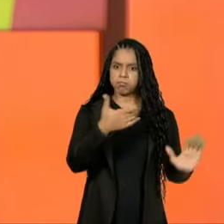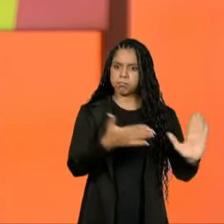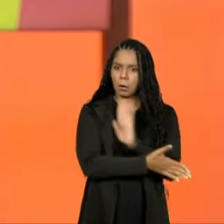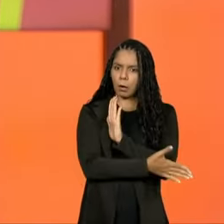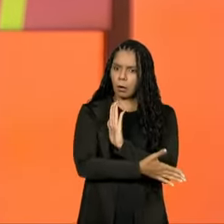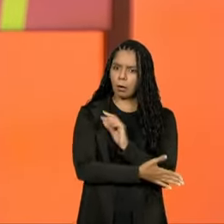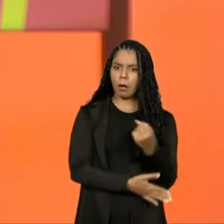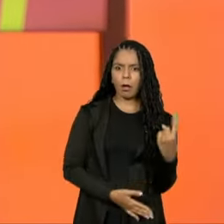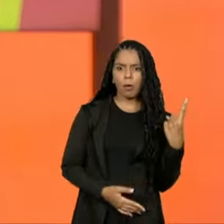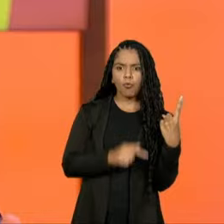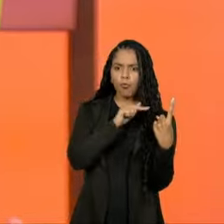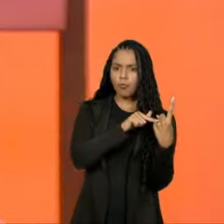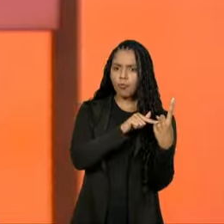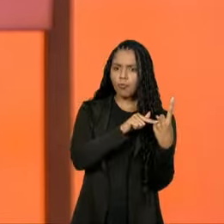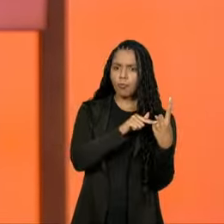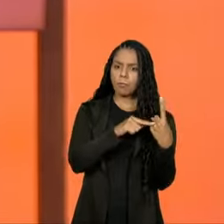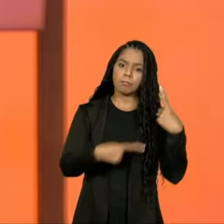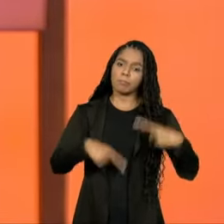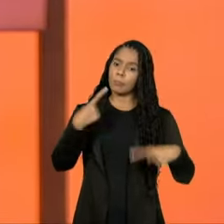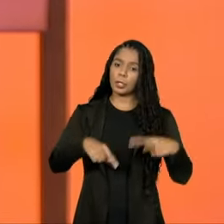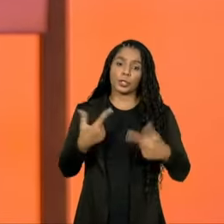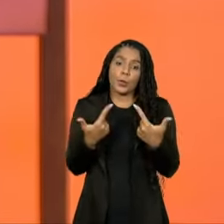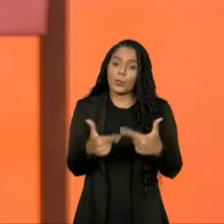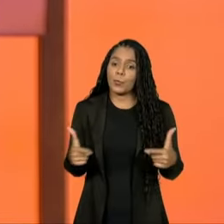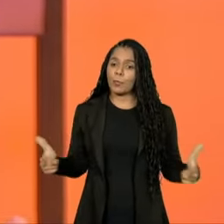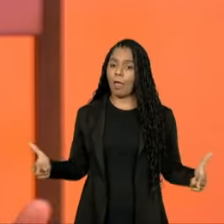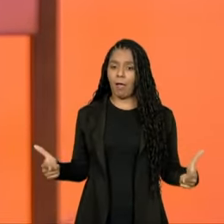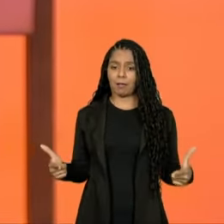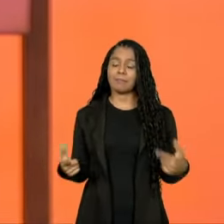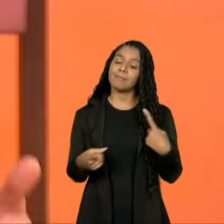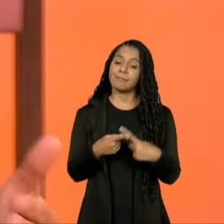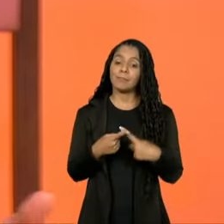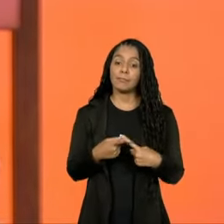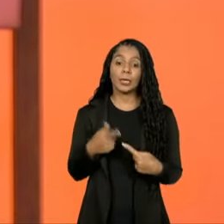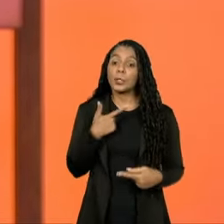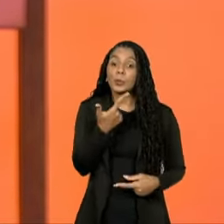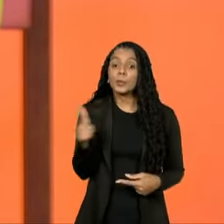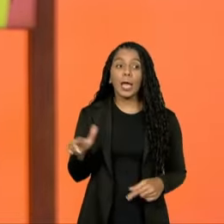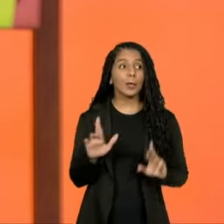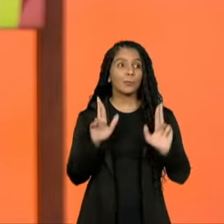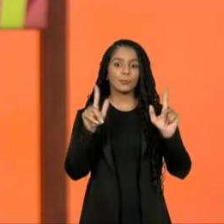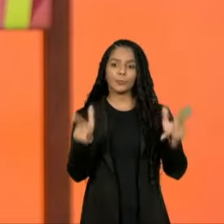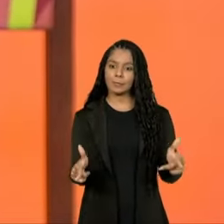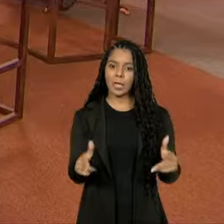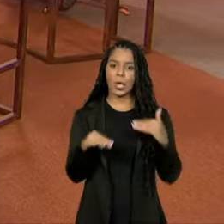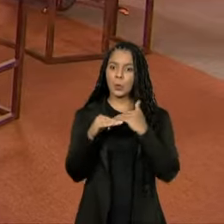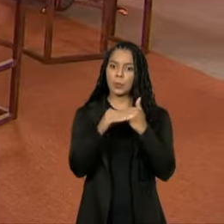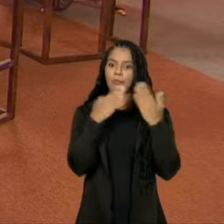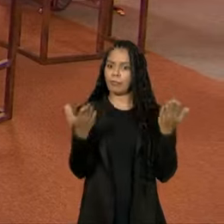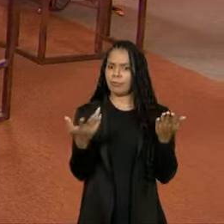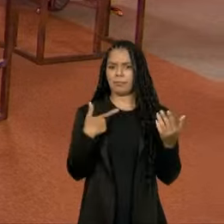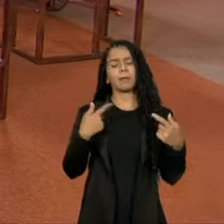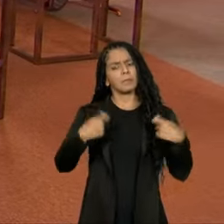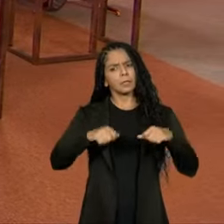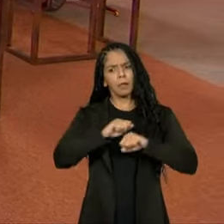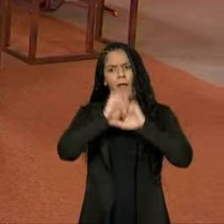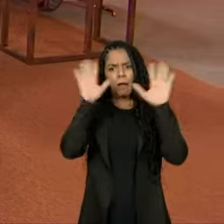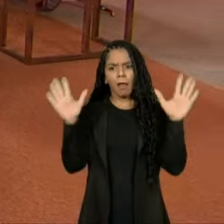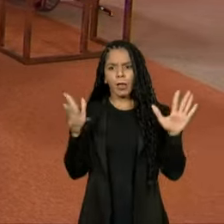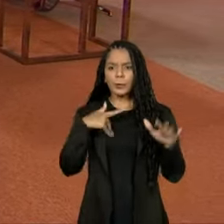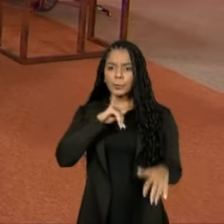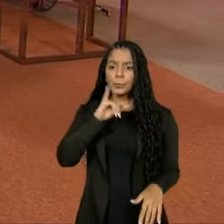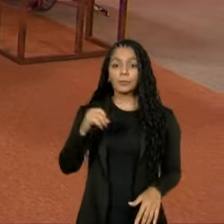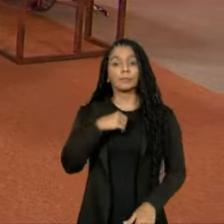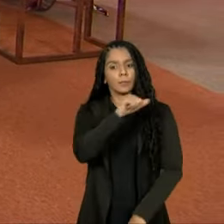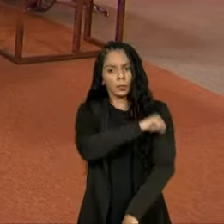só essa pessoa que foi eliminada, a política foi eliminada. Porque você elimina a possibilidade da diferença. Então, isso tem que ficar claro. Assim, o Rio de Janeiro.